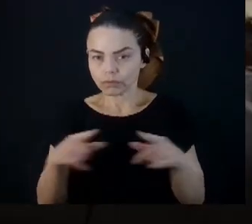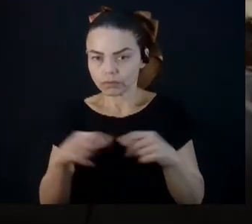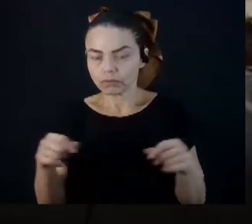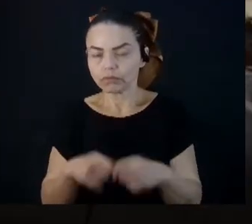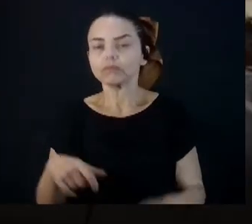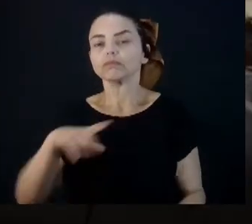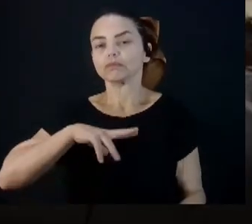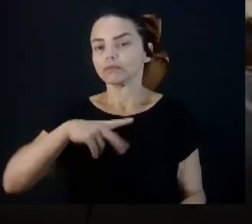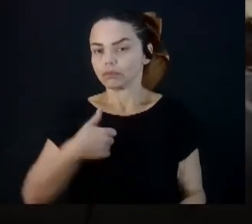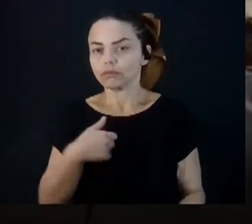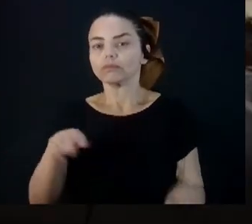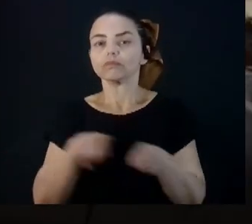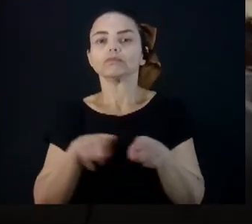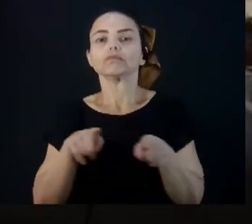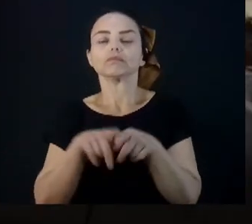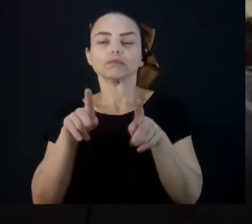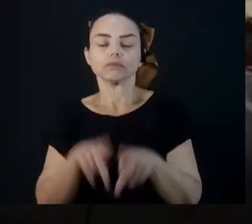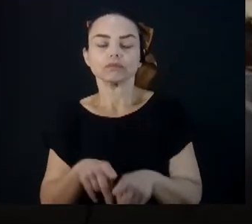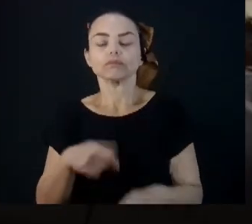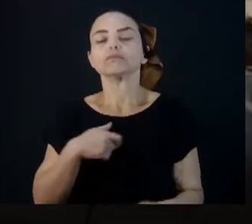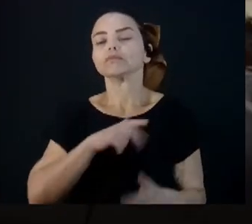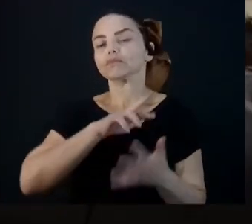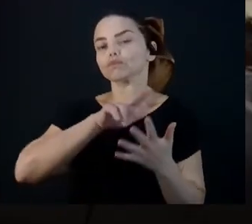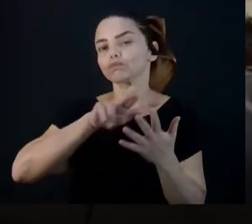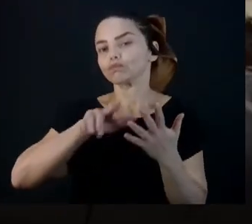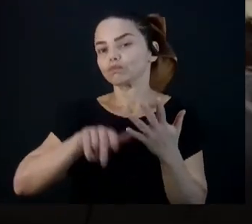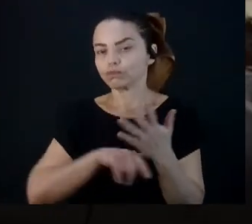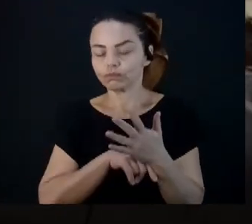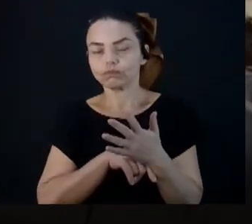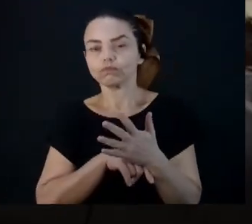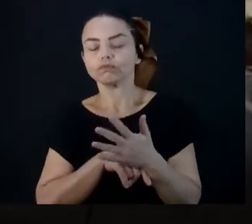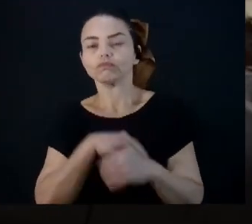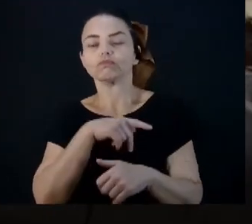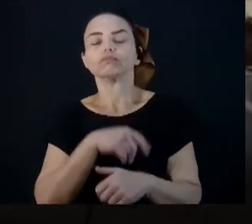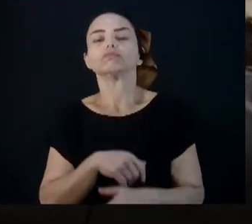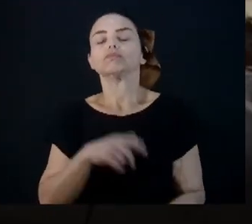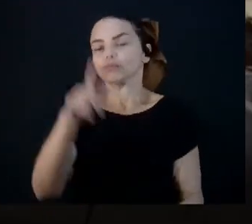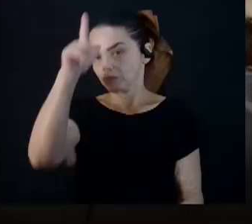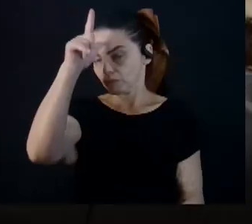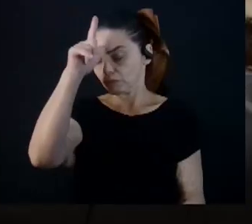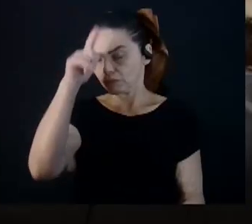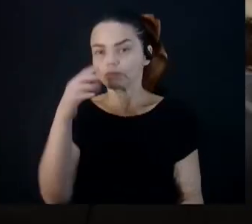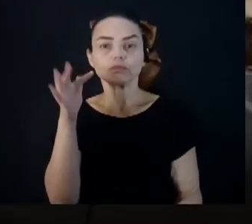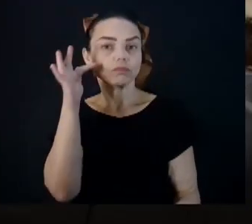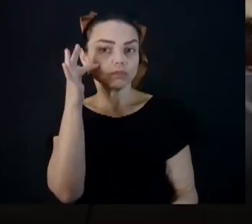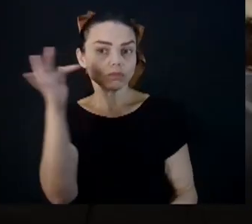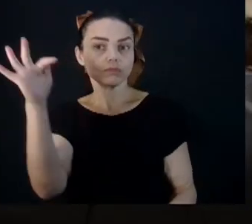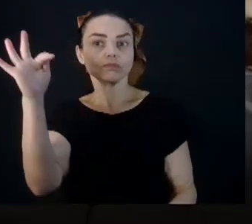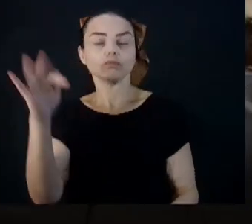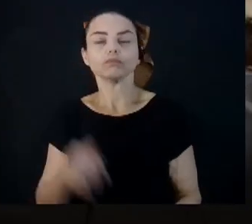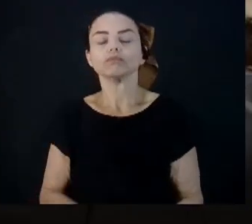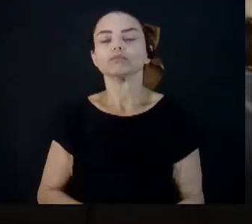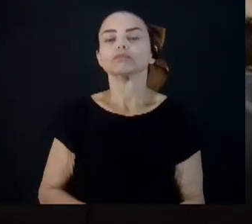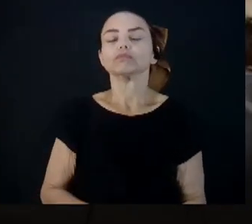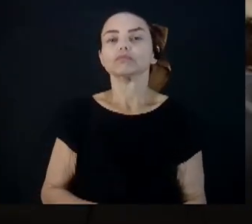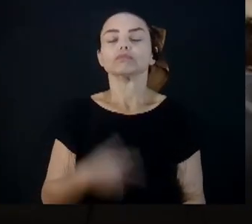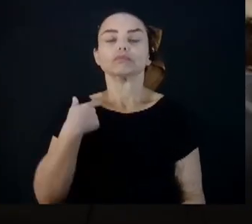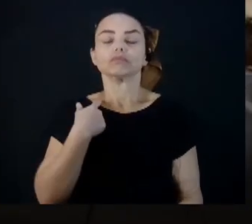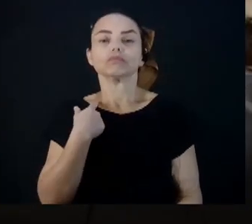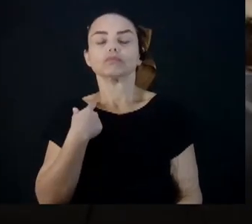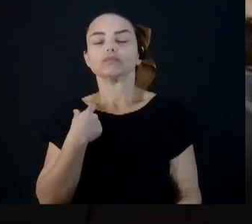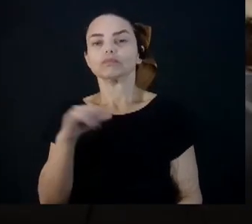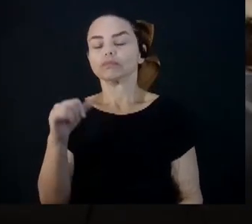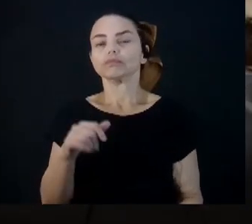né? E outras origens, alemães, franceses, árabes.